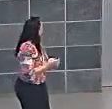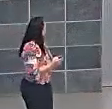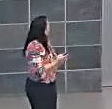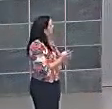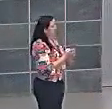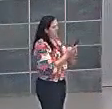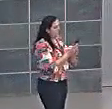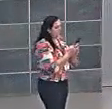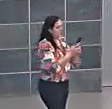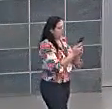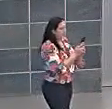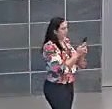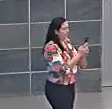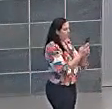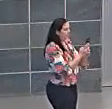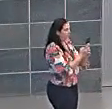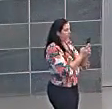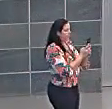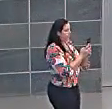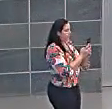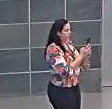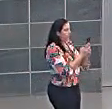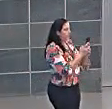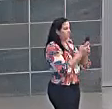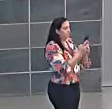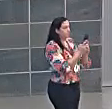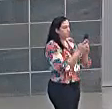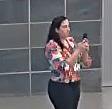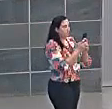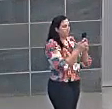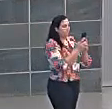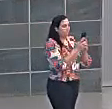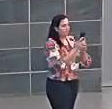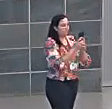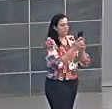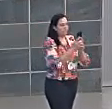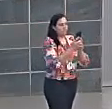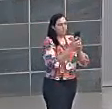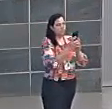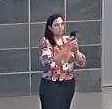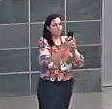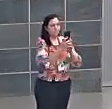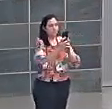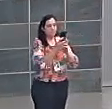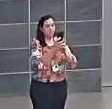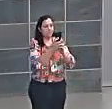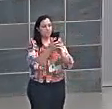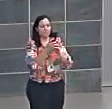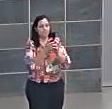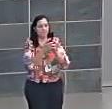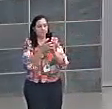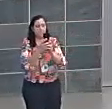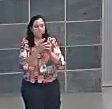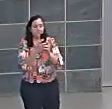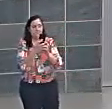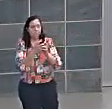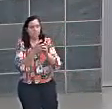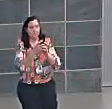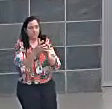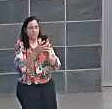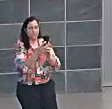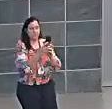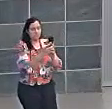na causa aí, na luta. Quero dizer que o nosso objetivo nessa audiência era que a gente pudesse